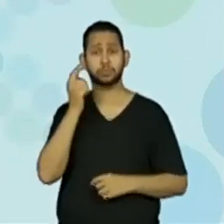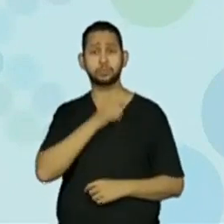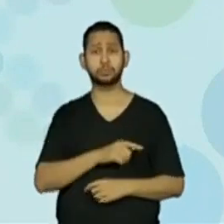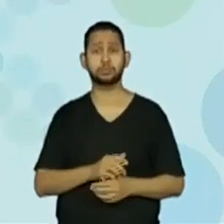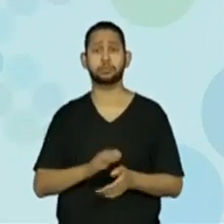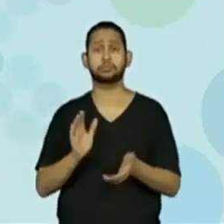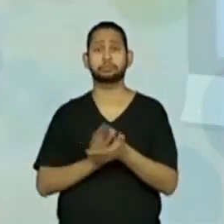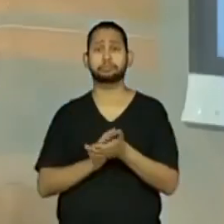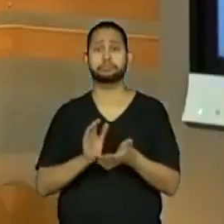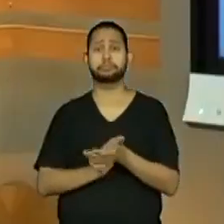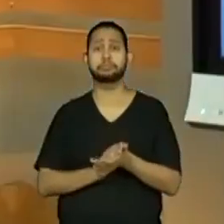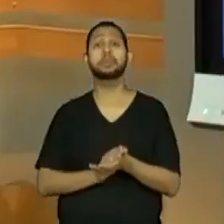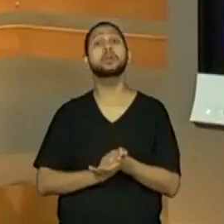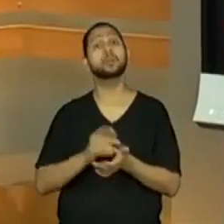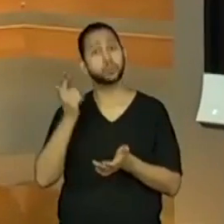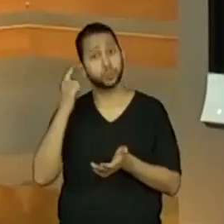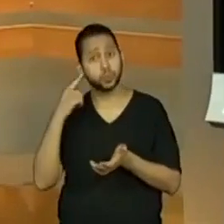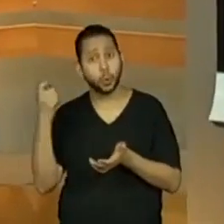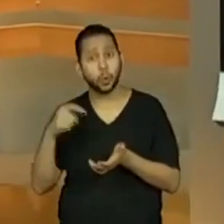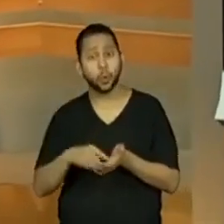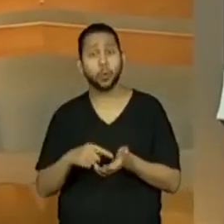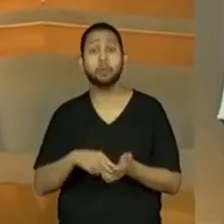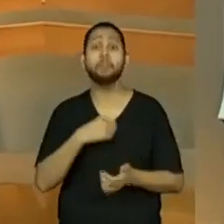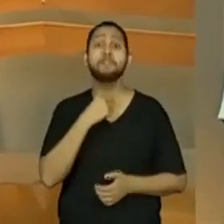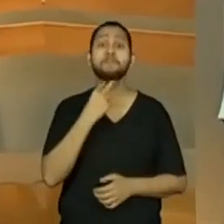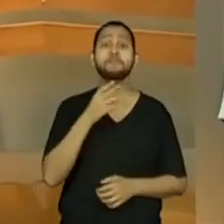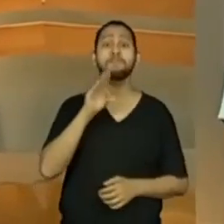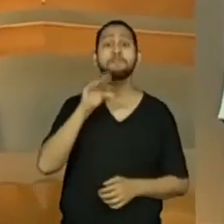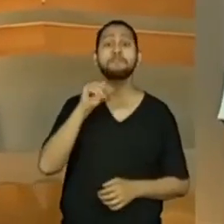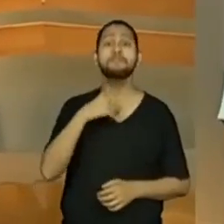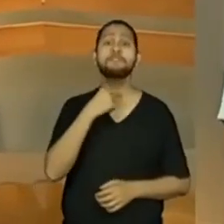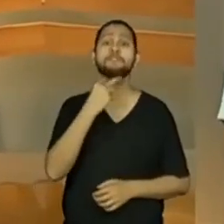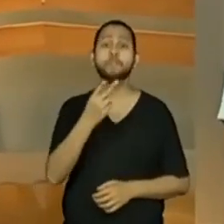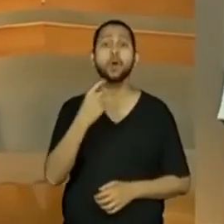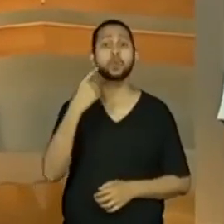sons. A nossa voz é um som produzido pelo corpo.